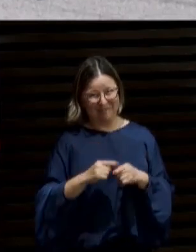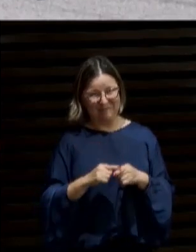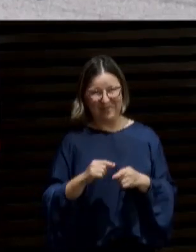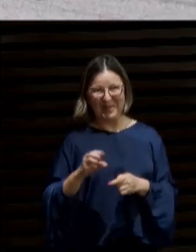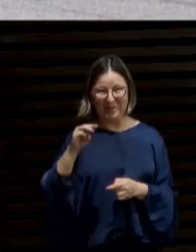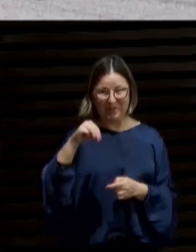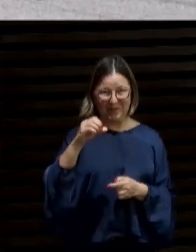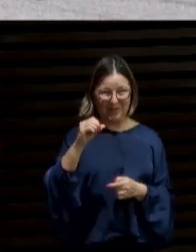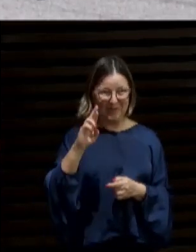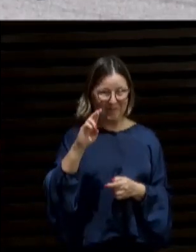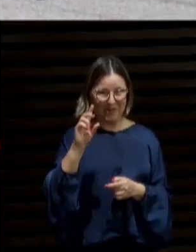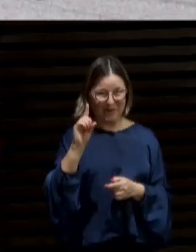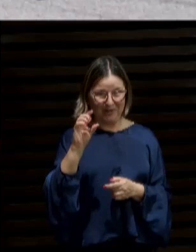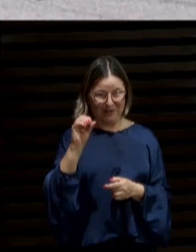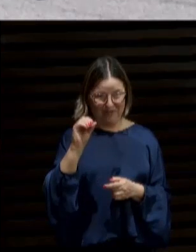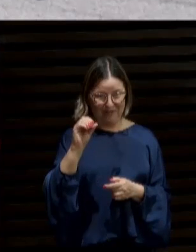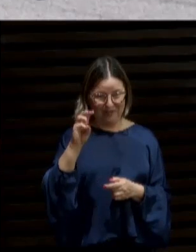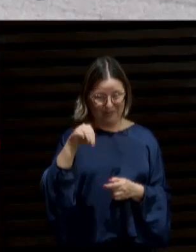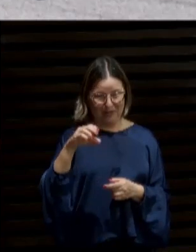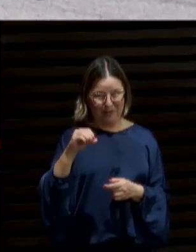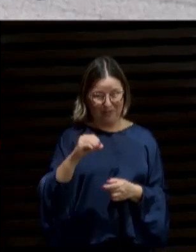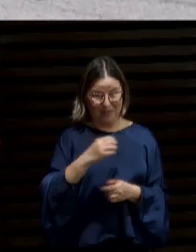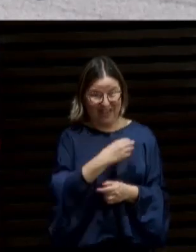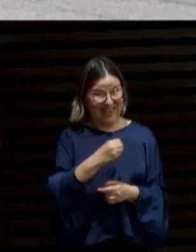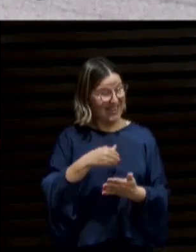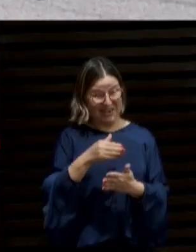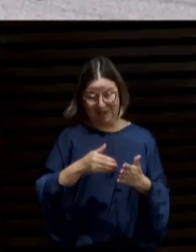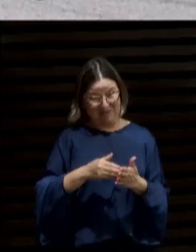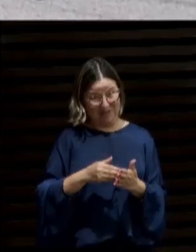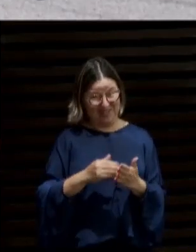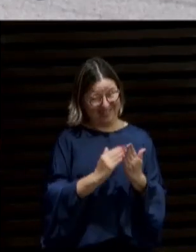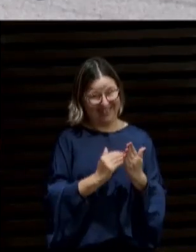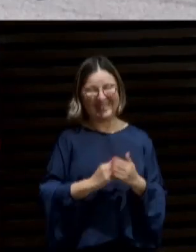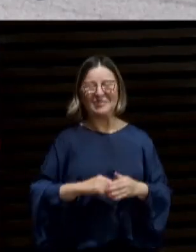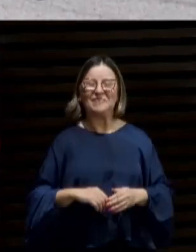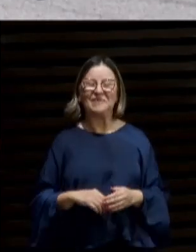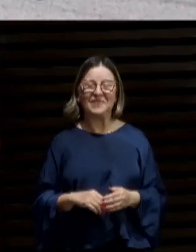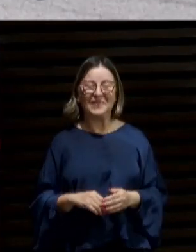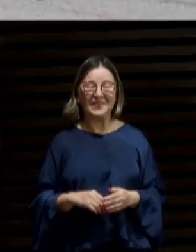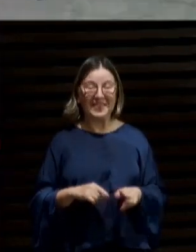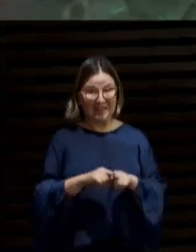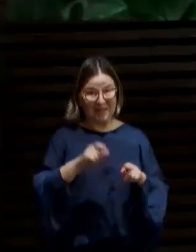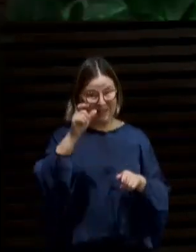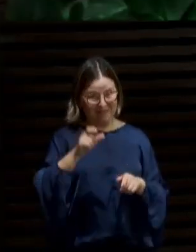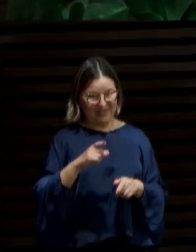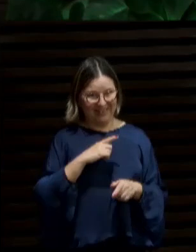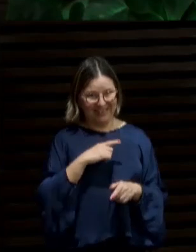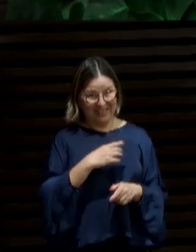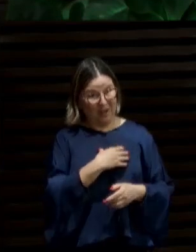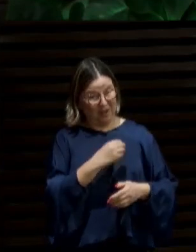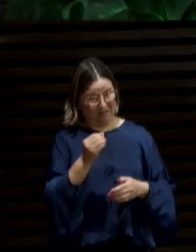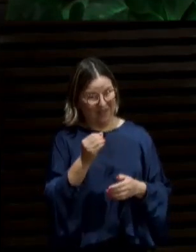tem a vida eterna. Quem tem o filho tem o sacrifício. Quem tem o filho tem